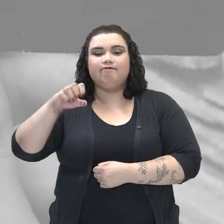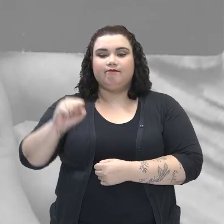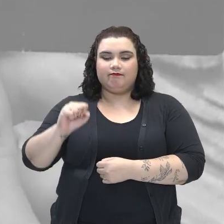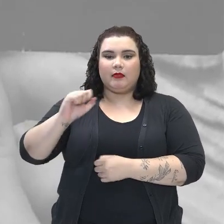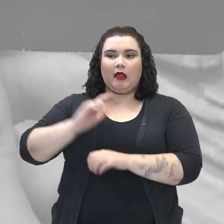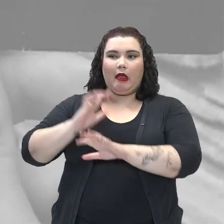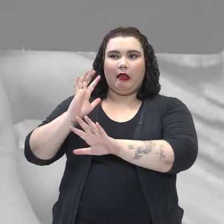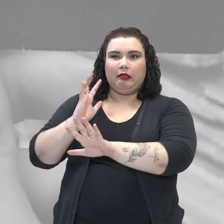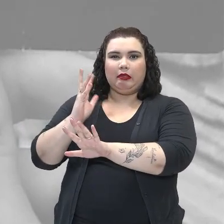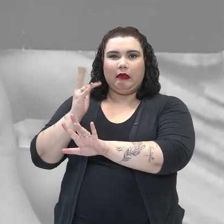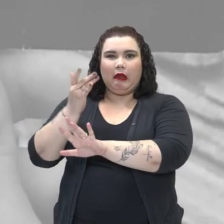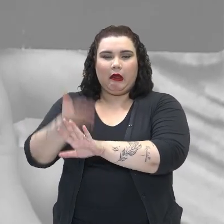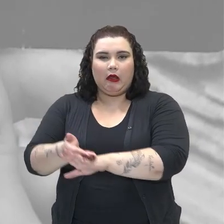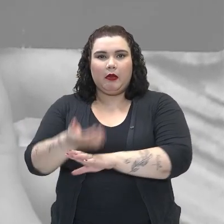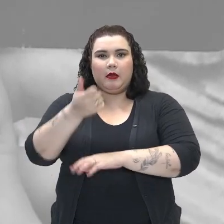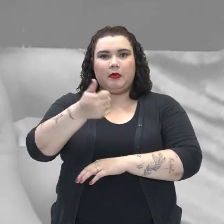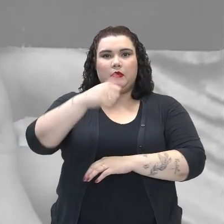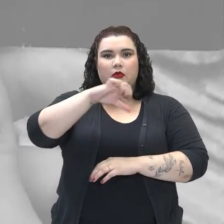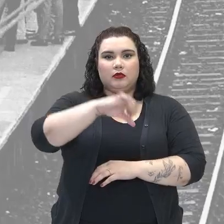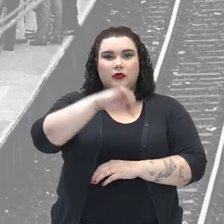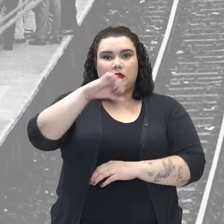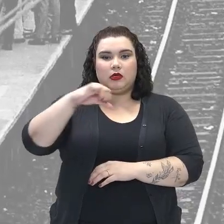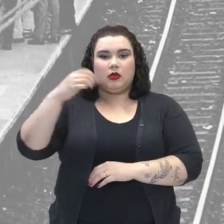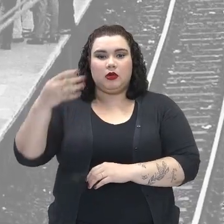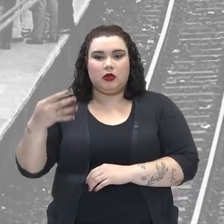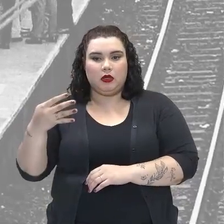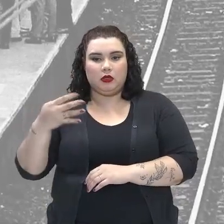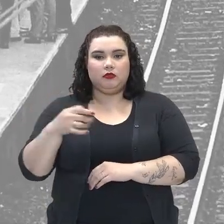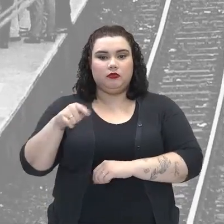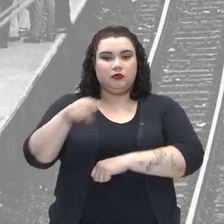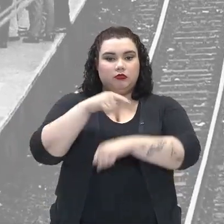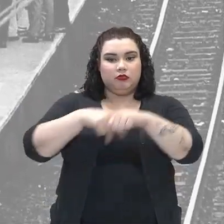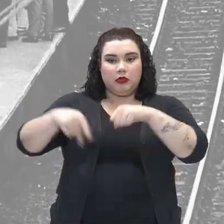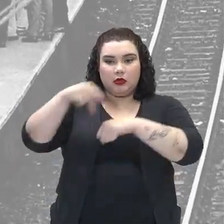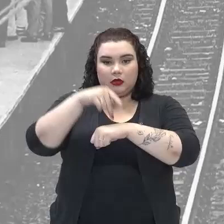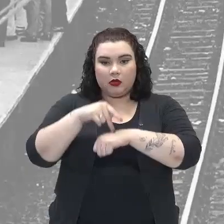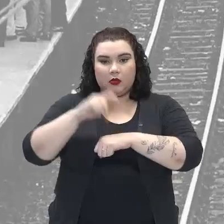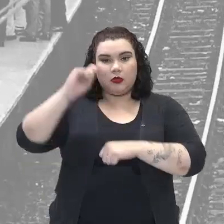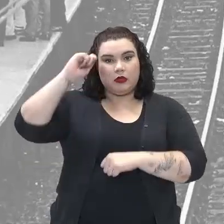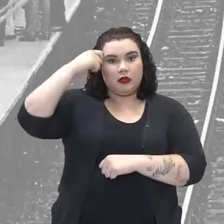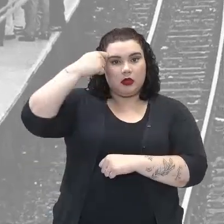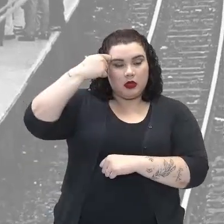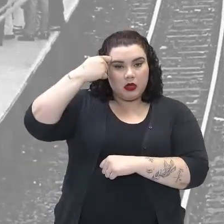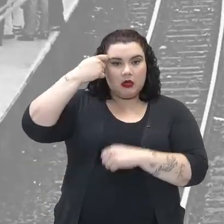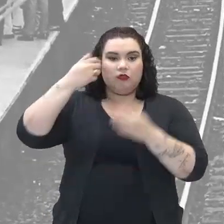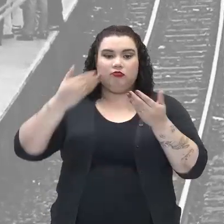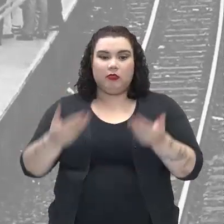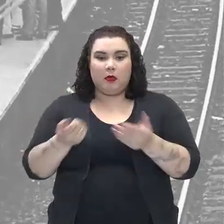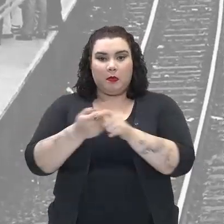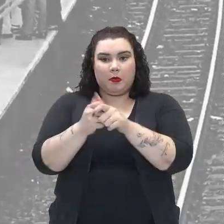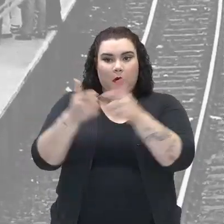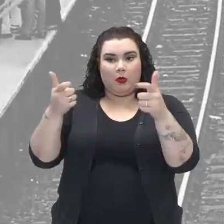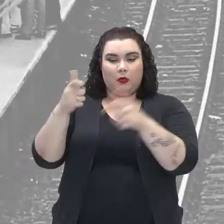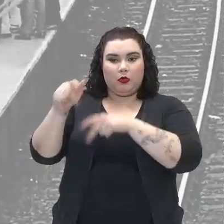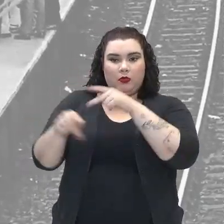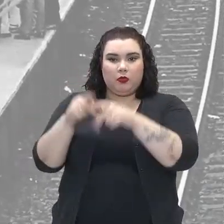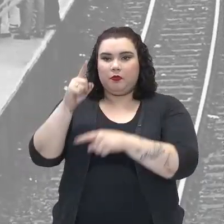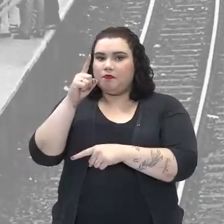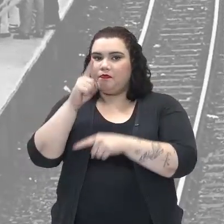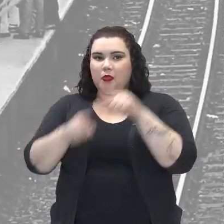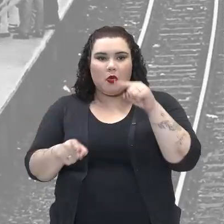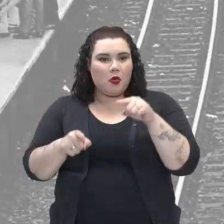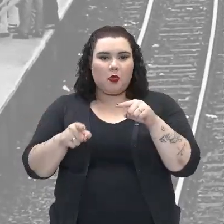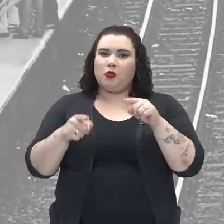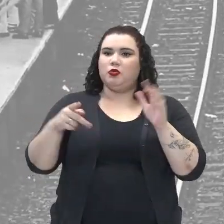até 1994. Nesse país, mesmo os negros, sendo a maioria da população, não podiam ser donos